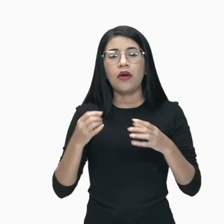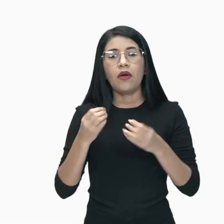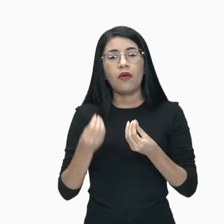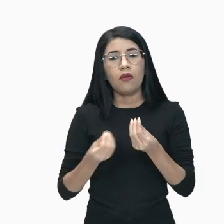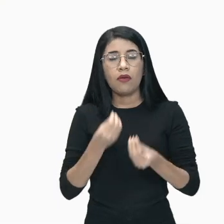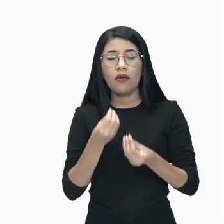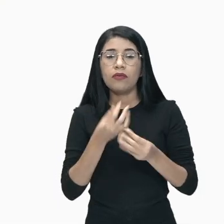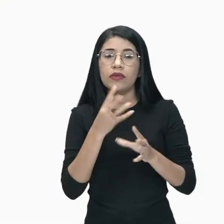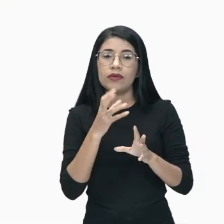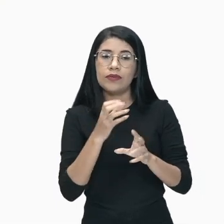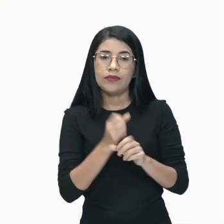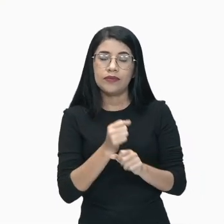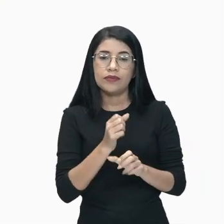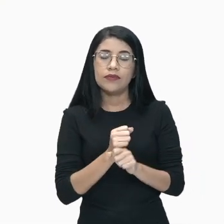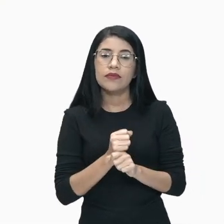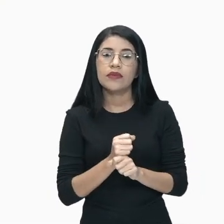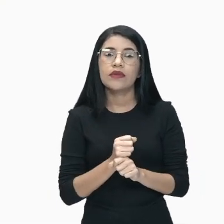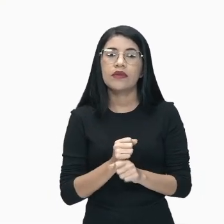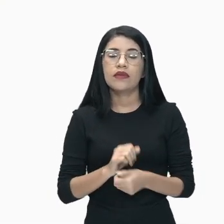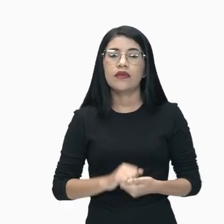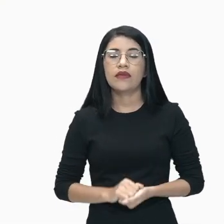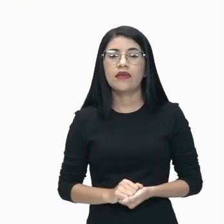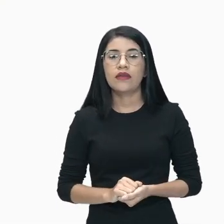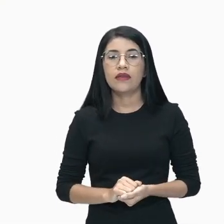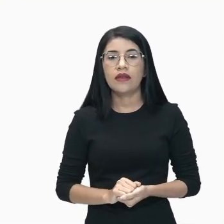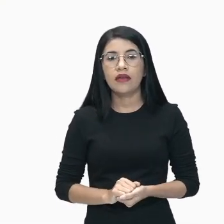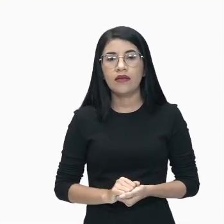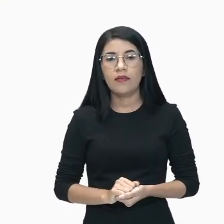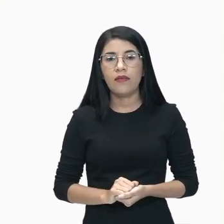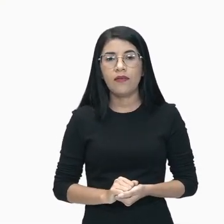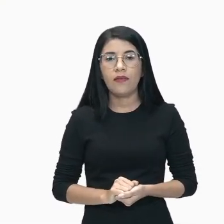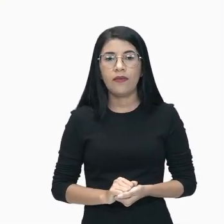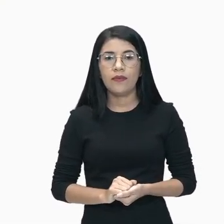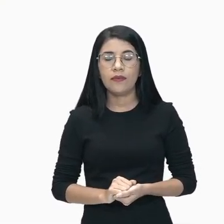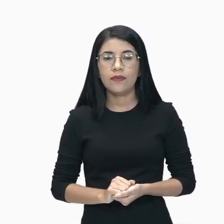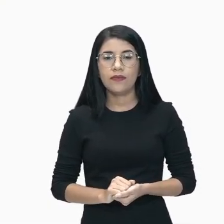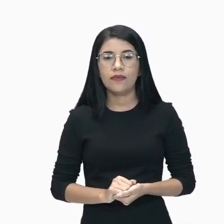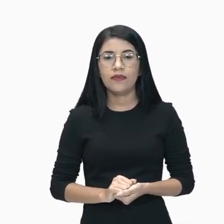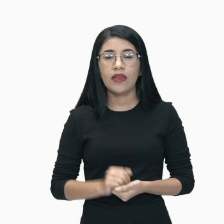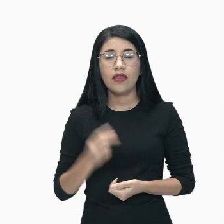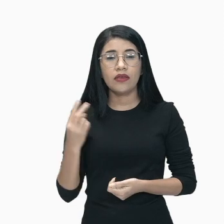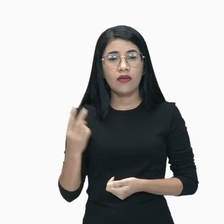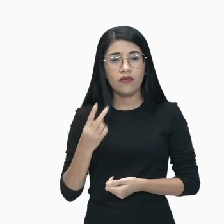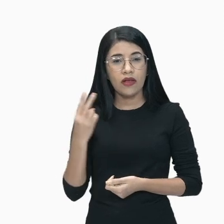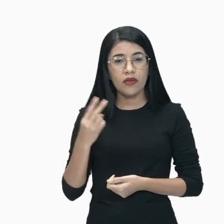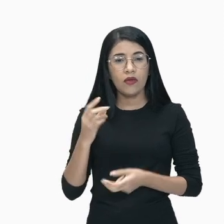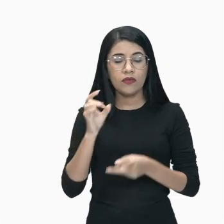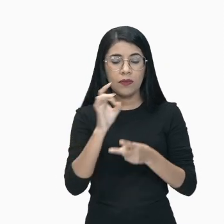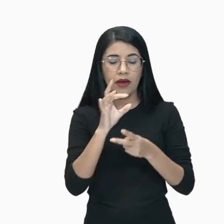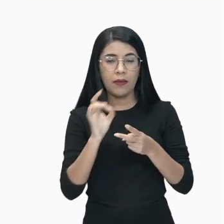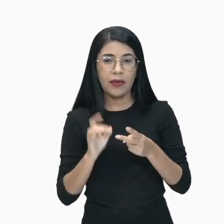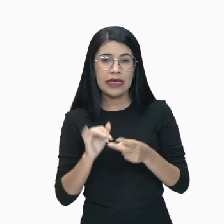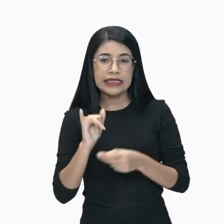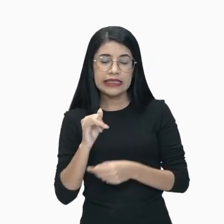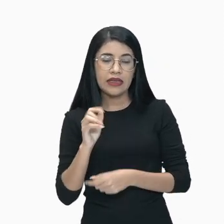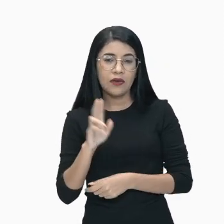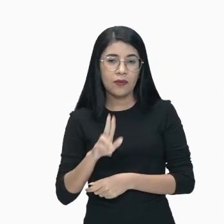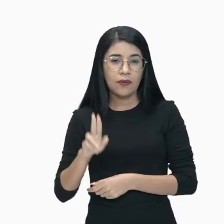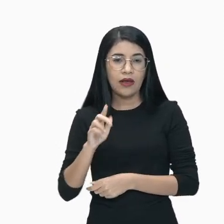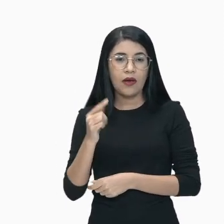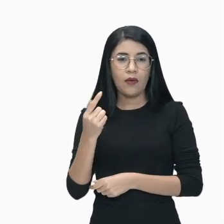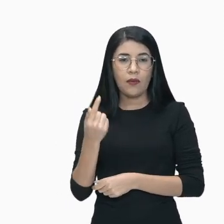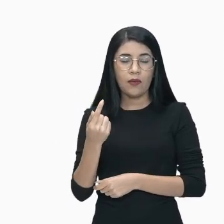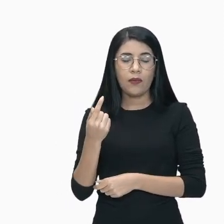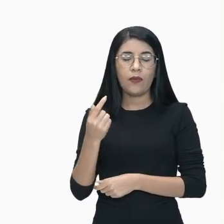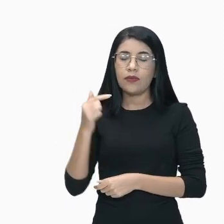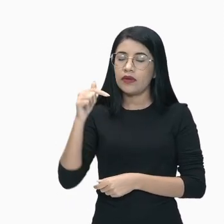de fazer isso é usar o produto das cargas, ou seja, se eu pegar Q1 e Q2, multiplicar